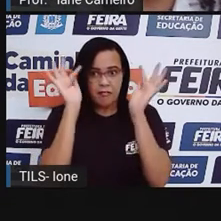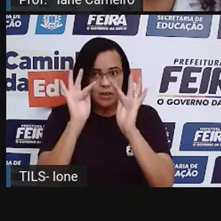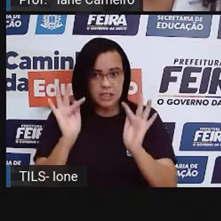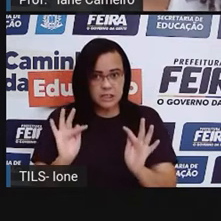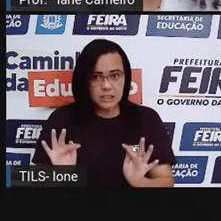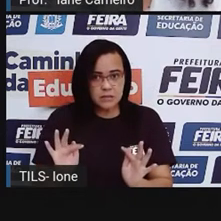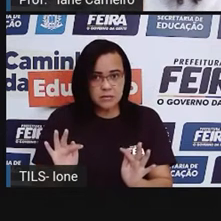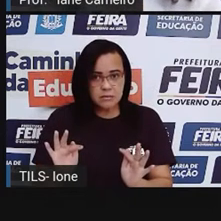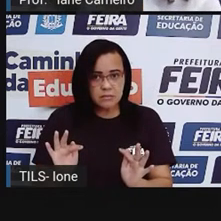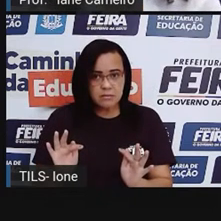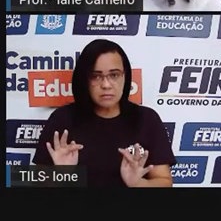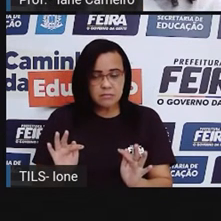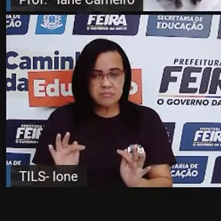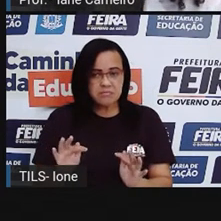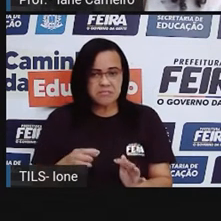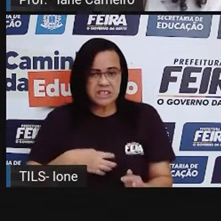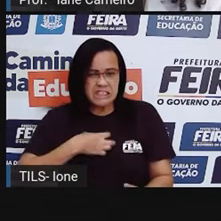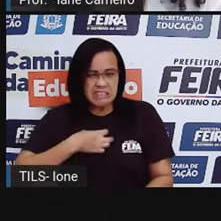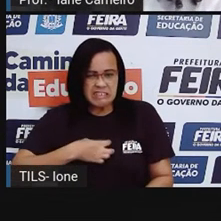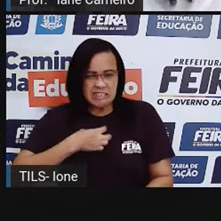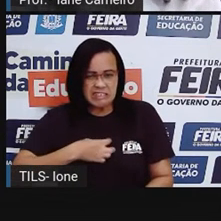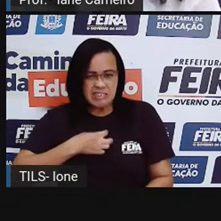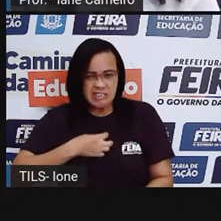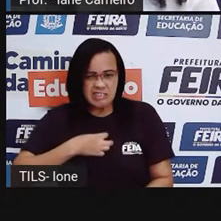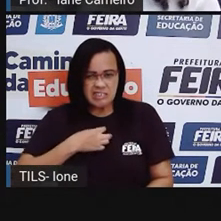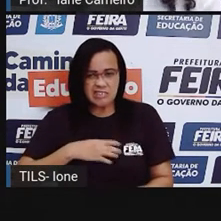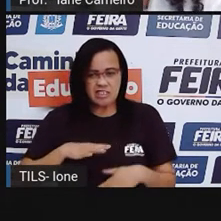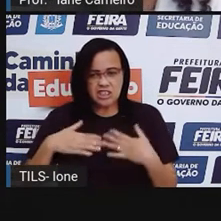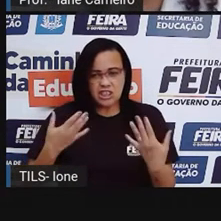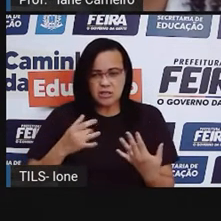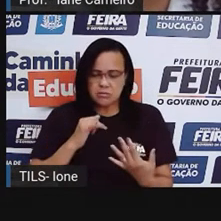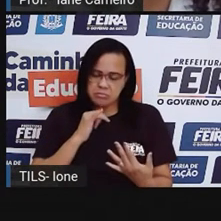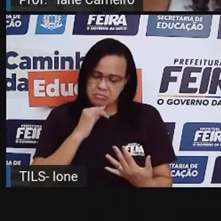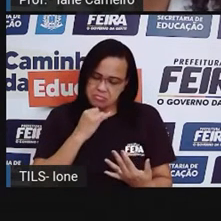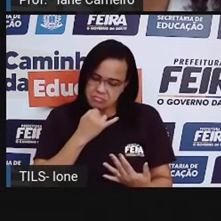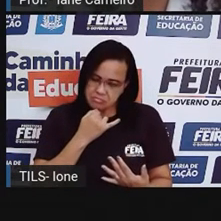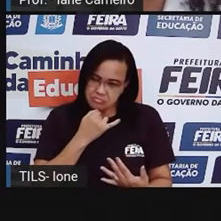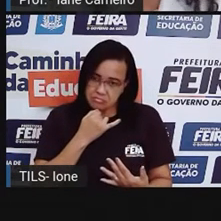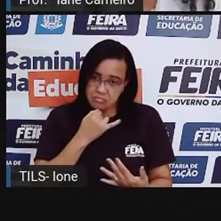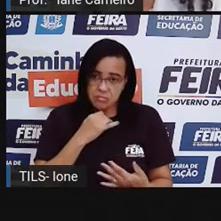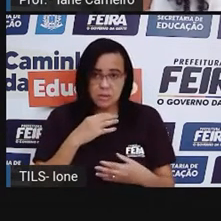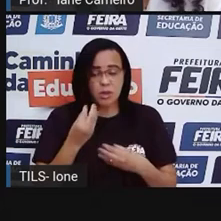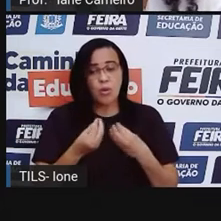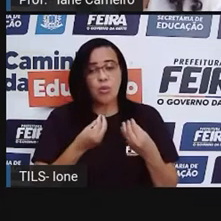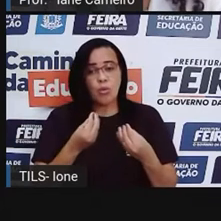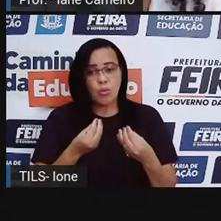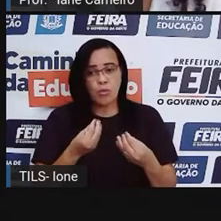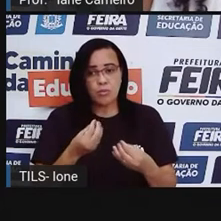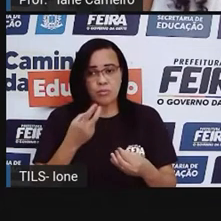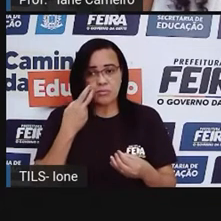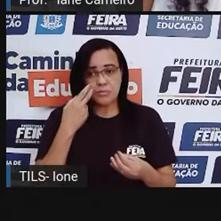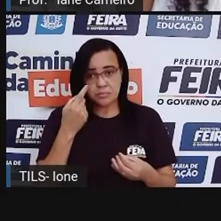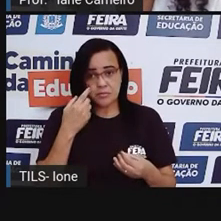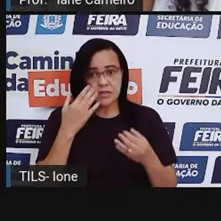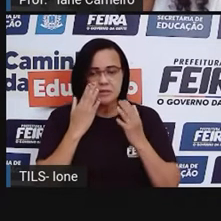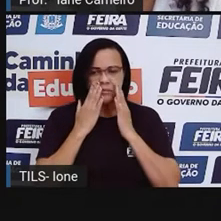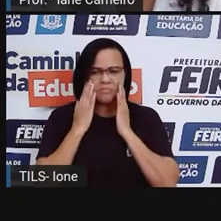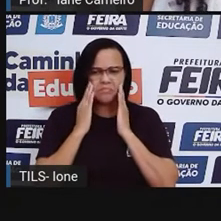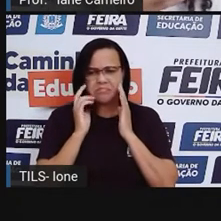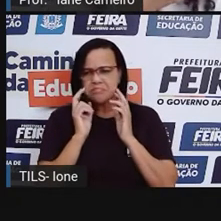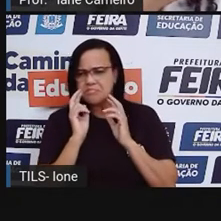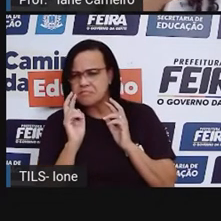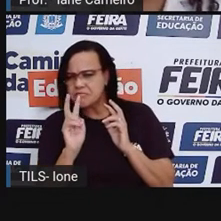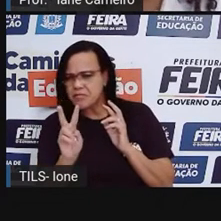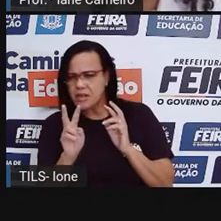feliz? Ela está zangada? Ela está triste, né? Então a gente vê aqui o rostinho dela, né?